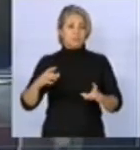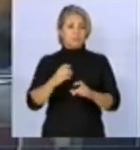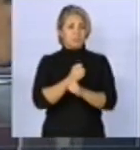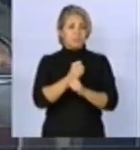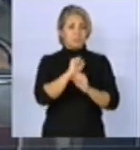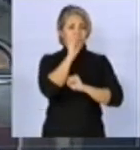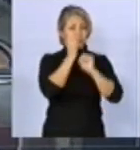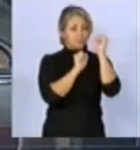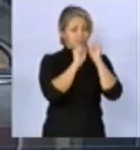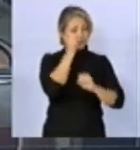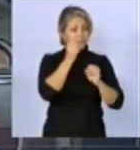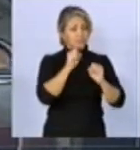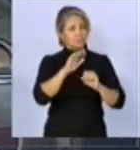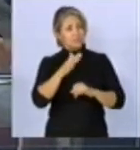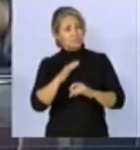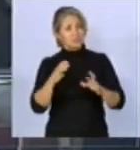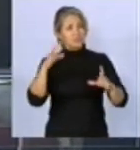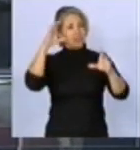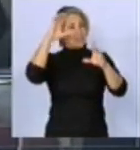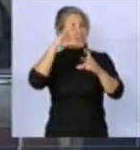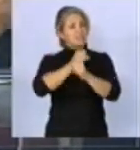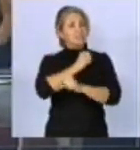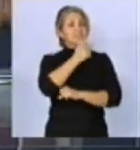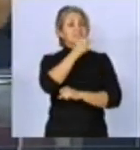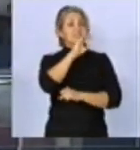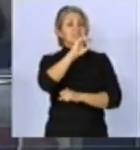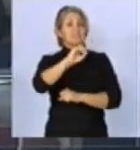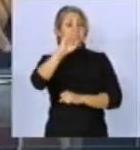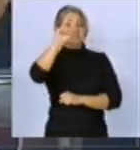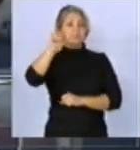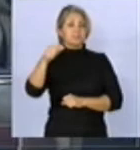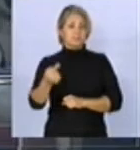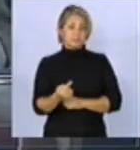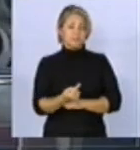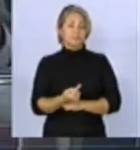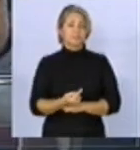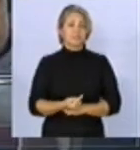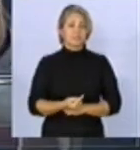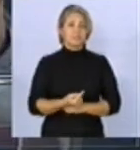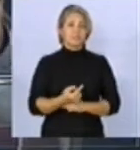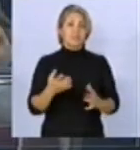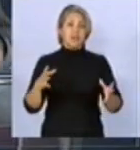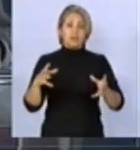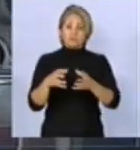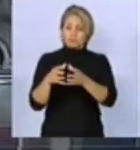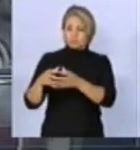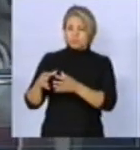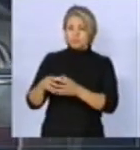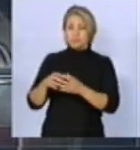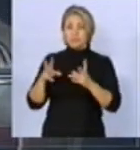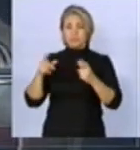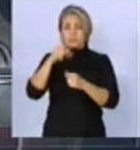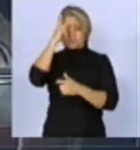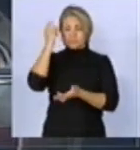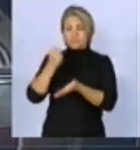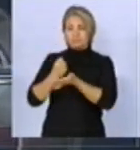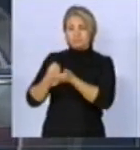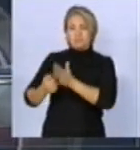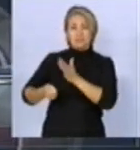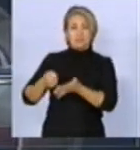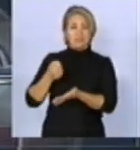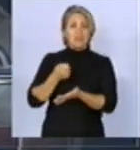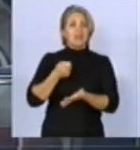indústria ela tá perto dos 70 mil nos outros setores todinho da pecuária dela agora nós temos Trabalhador de fechado 10.000